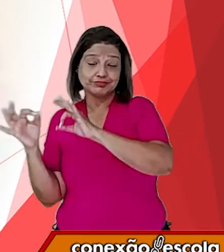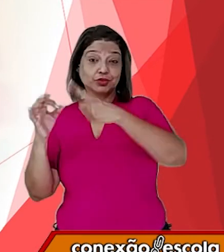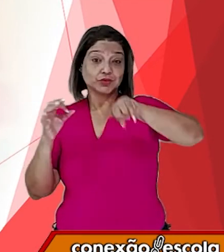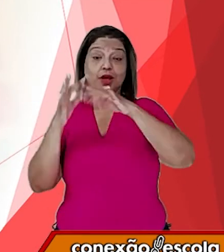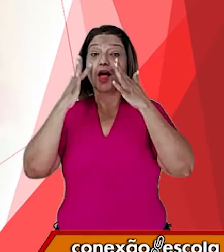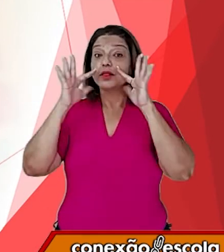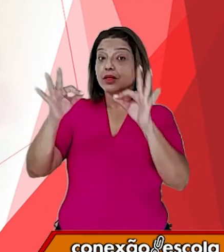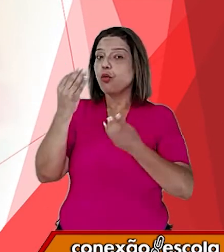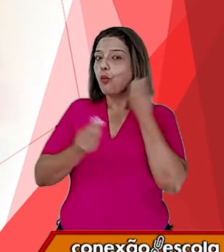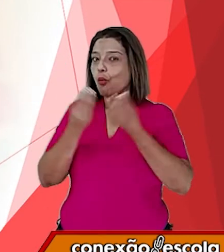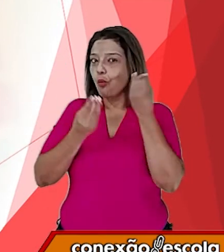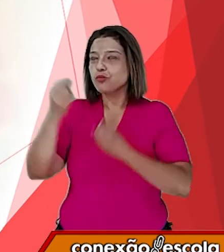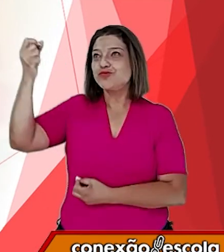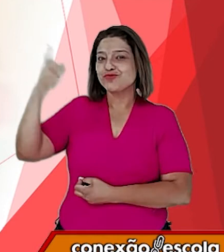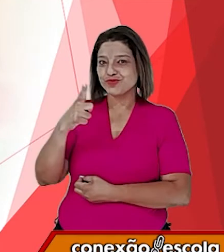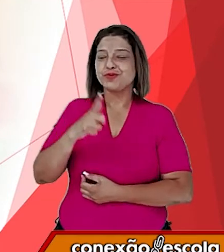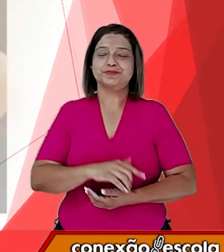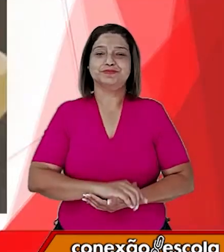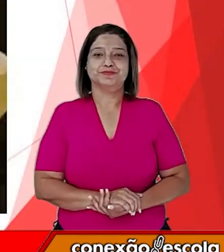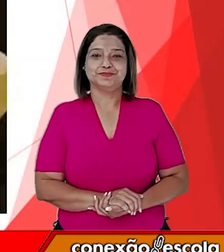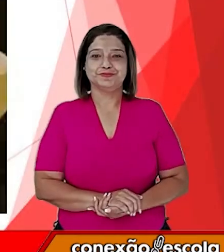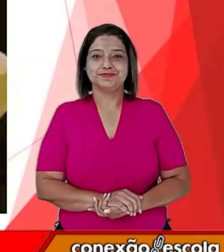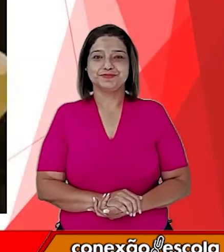ao movimento do Sol.